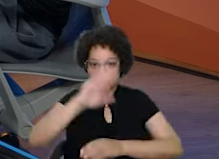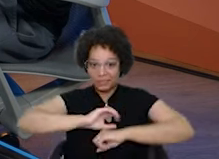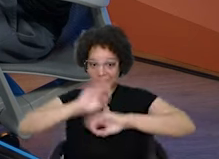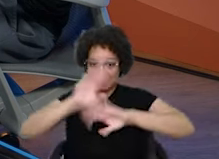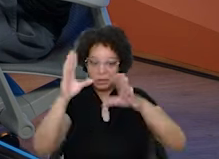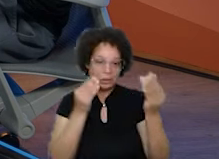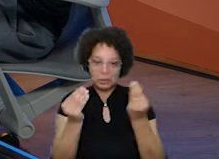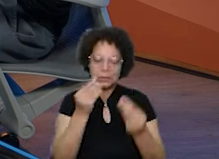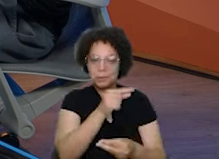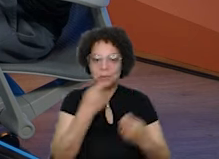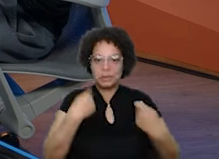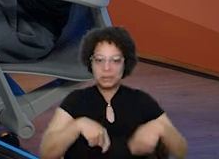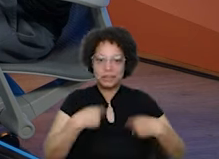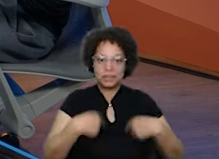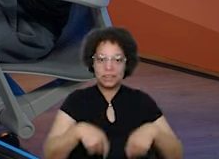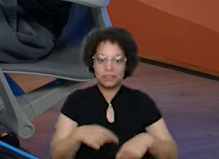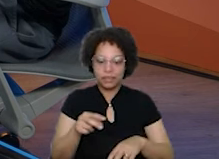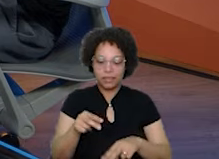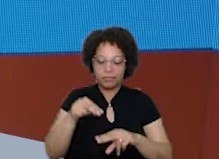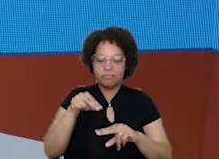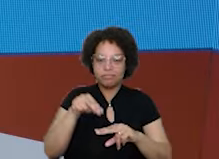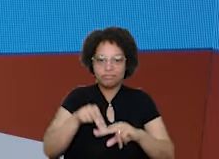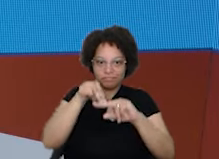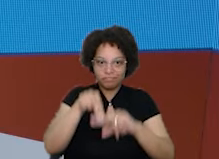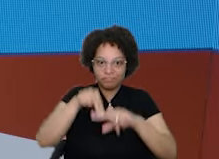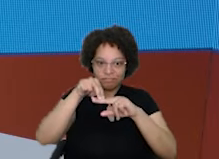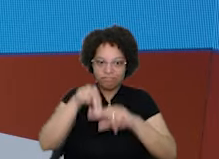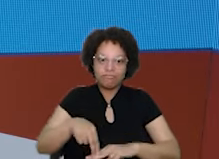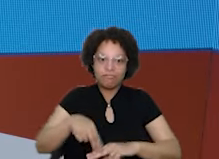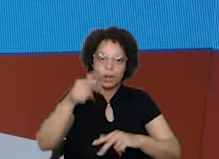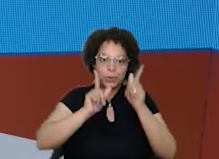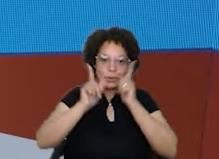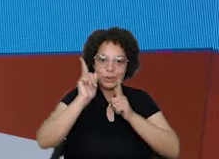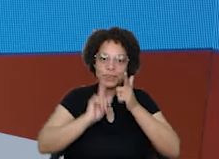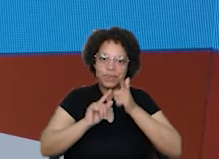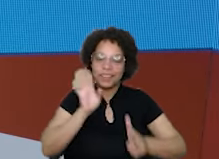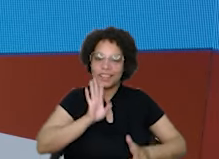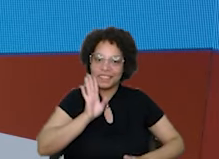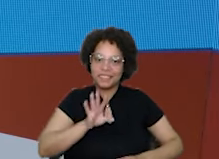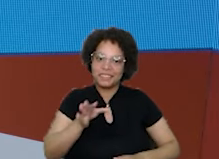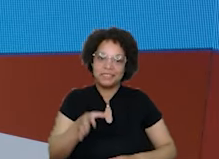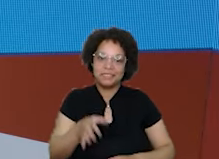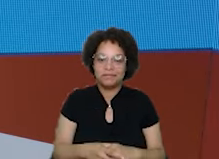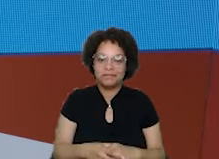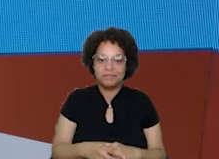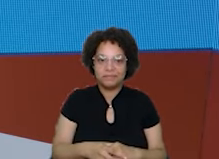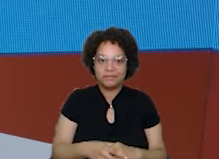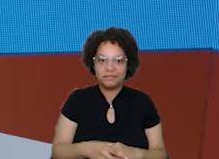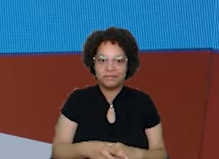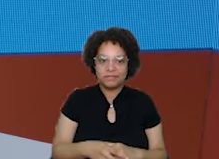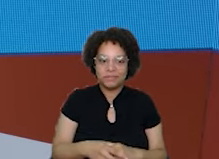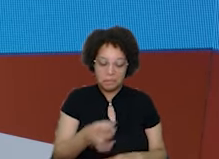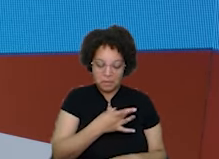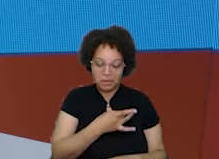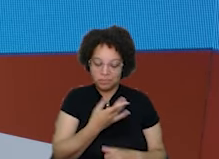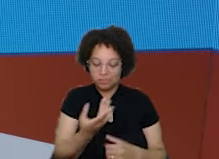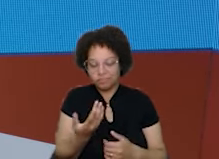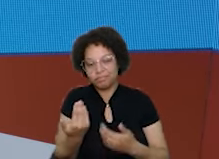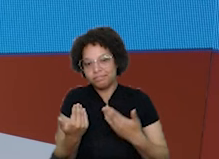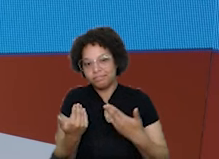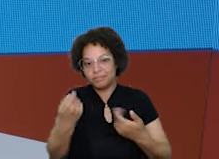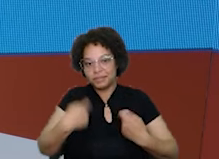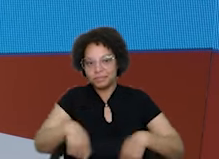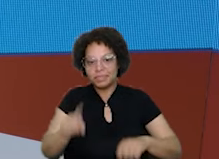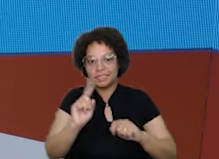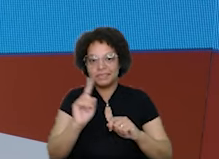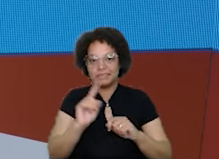foi um um trampolim para ela entender que não precisava ter medo que o que ela ia falar é o que ela já fala é o que ela sabe fazer fala né